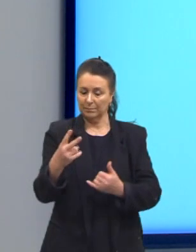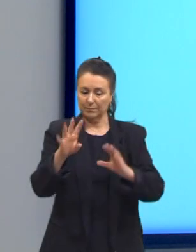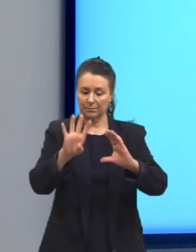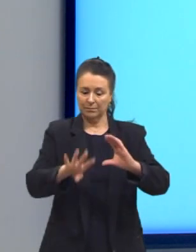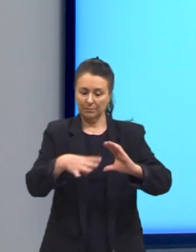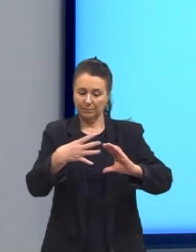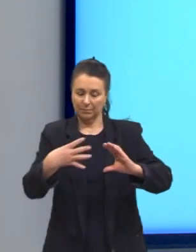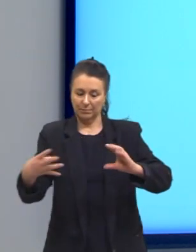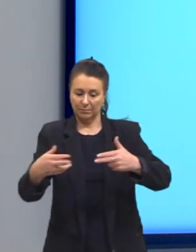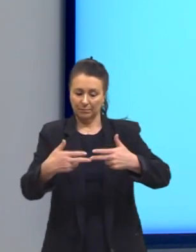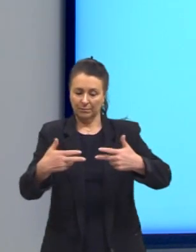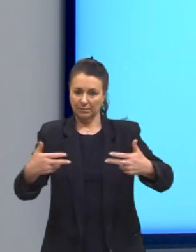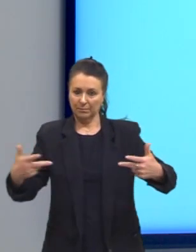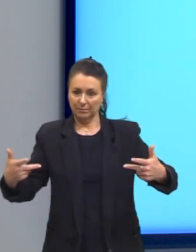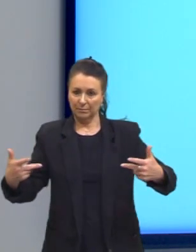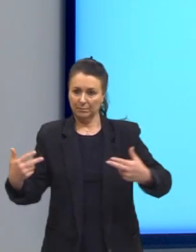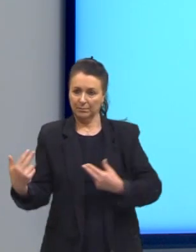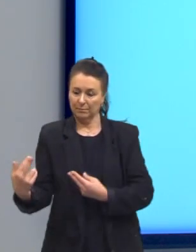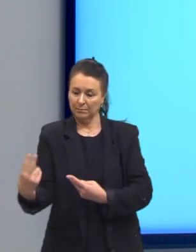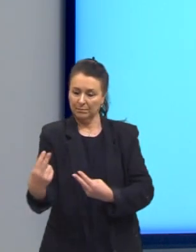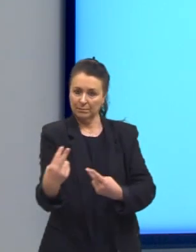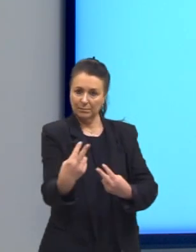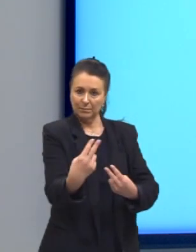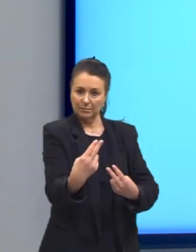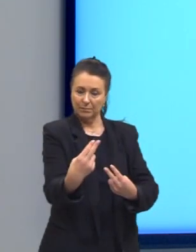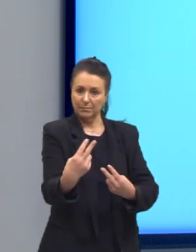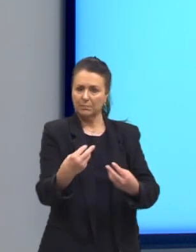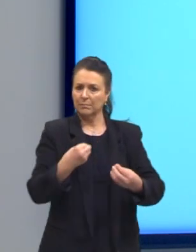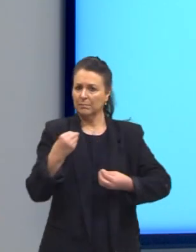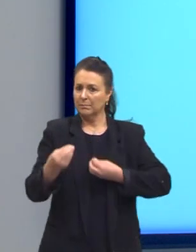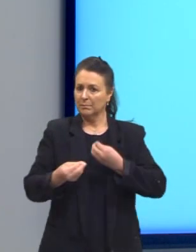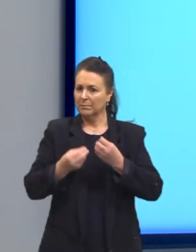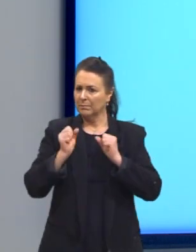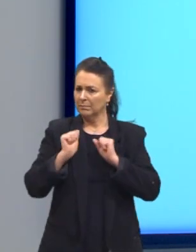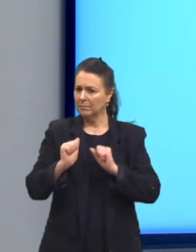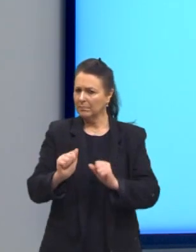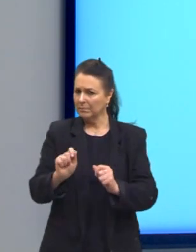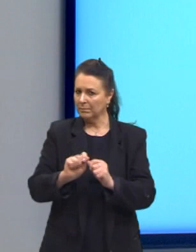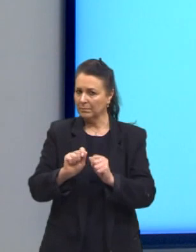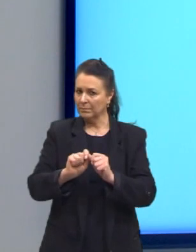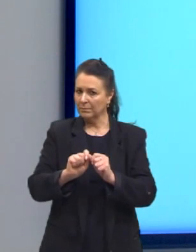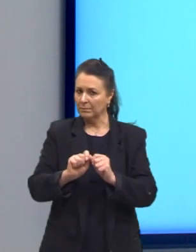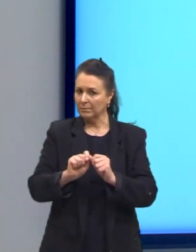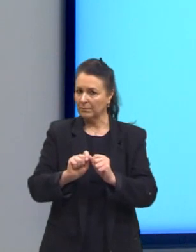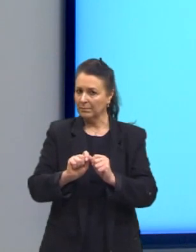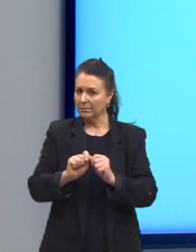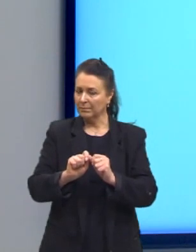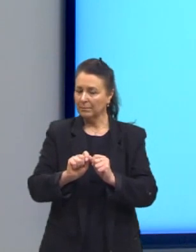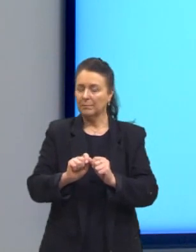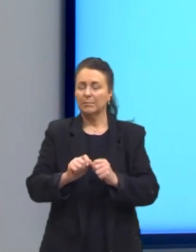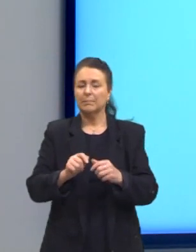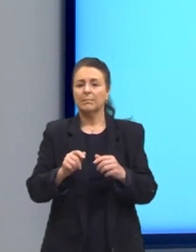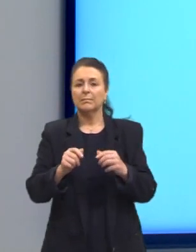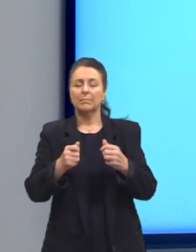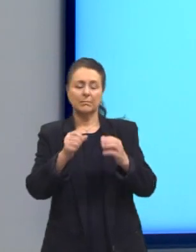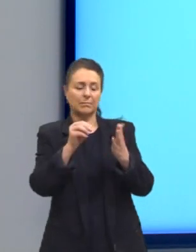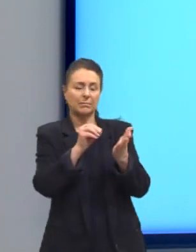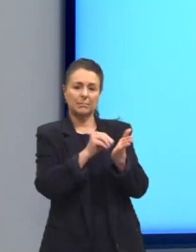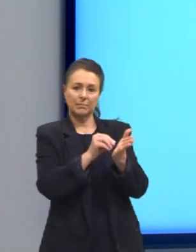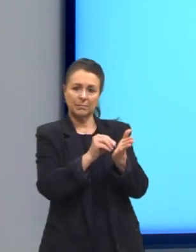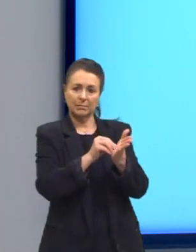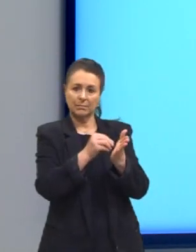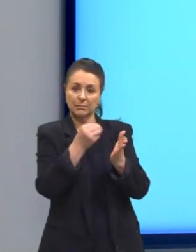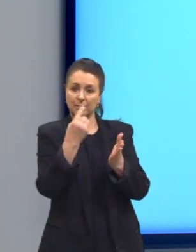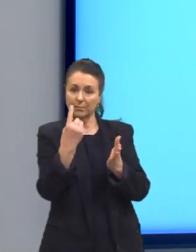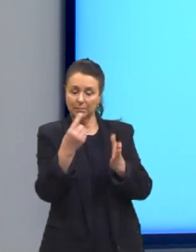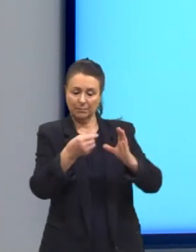todos os elementos são iguais mas quando é que a gente pode utilizar essa operação justamente quando falta um dos